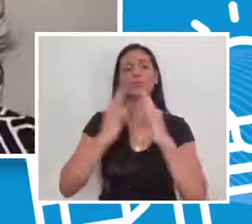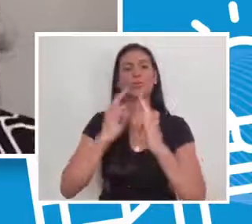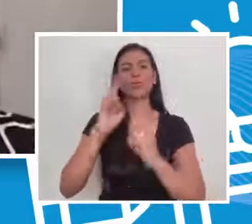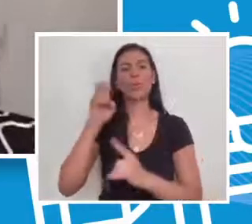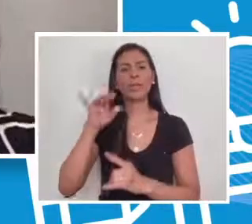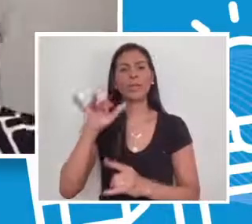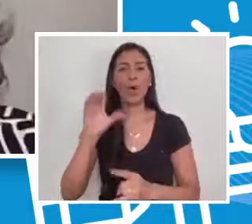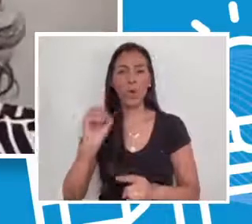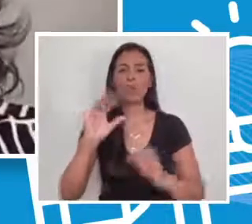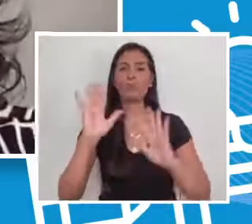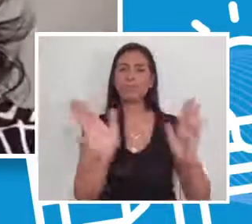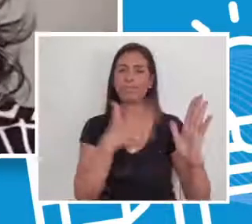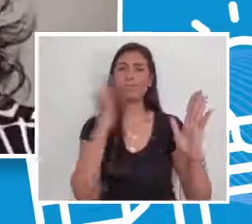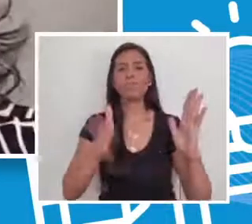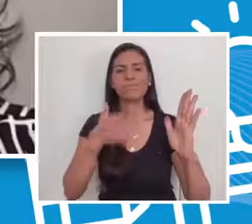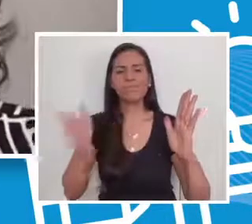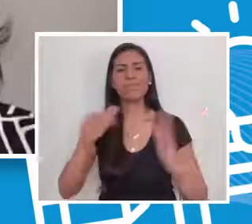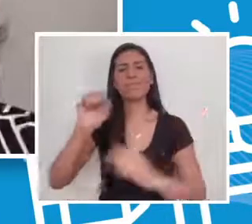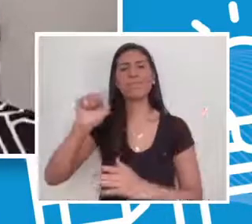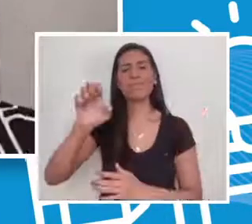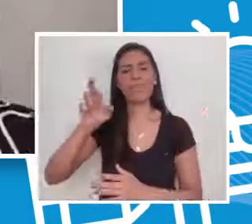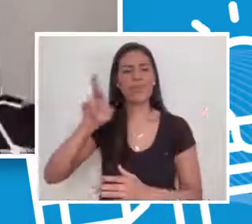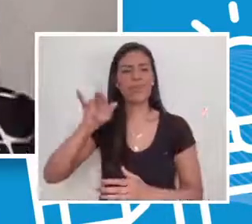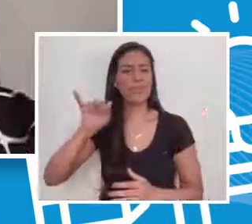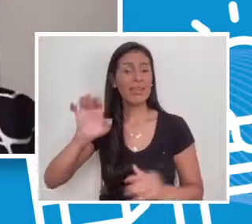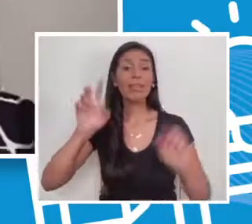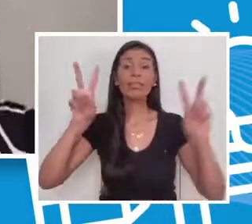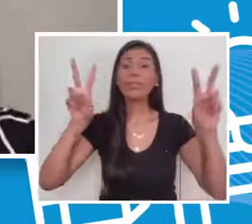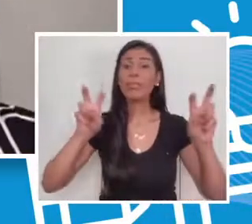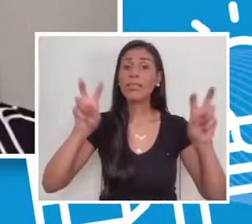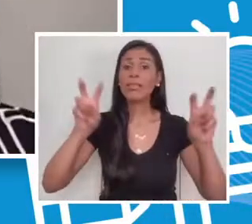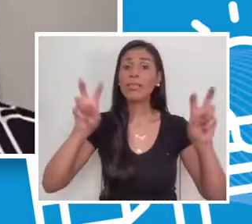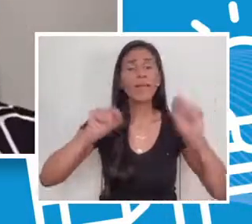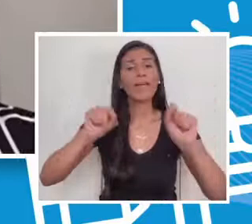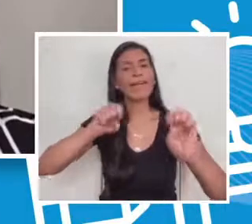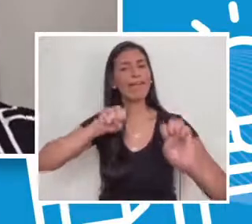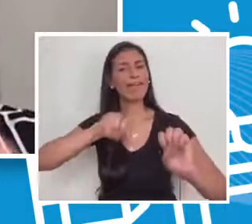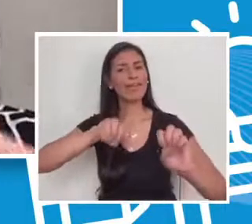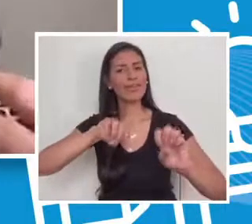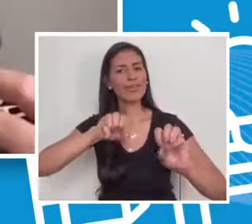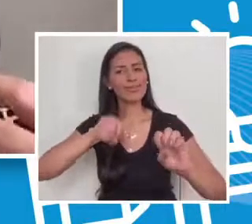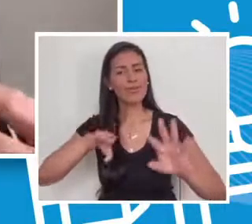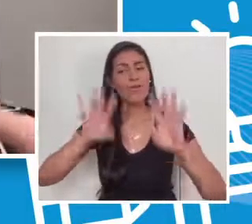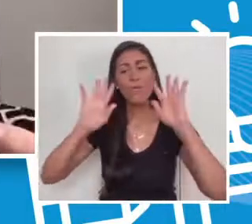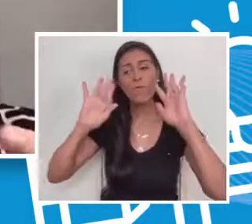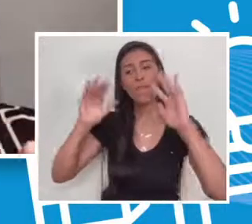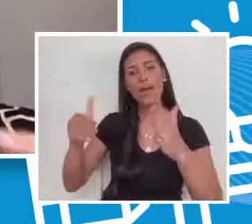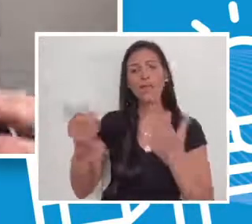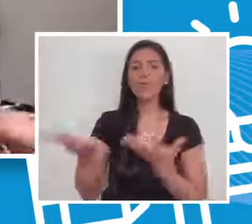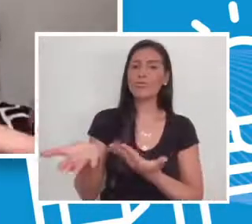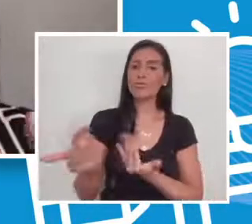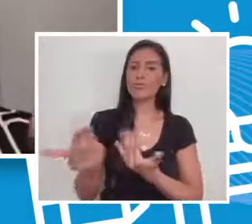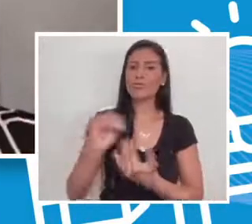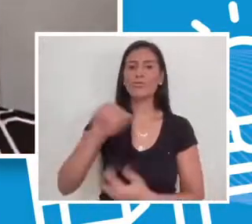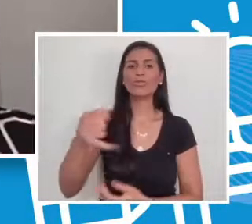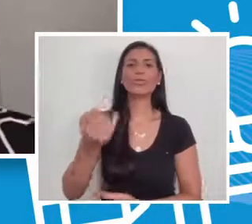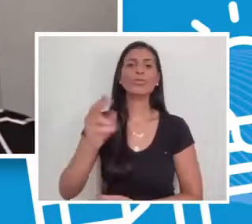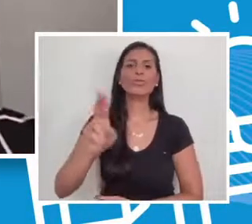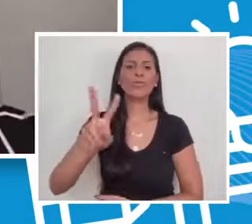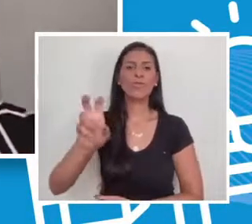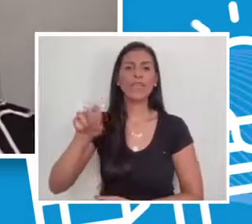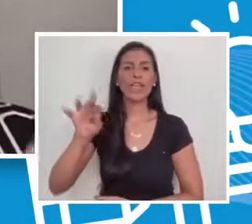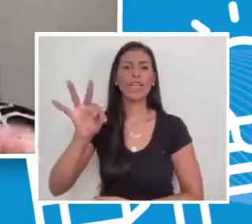a série Educação para Juventudes. Essa série ela tem o objetivo de nos